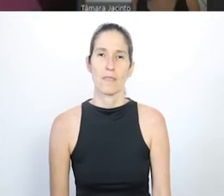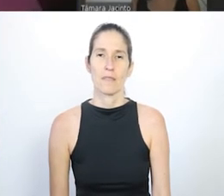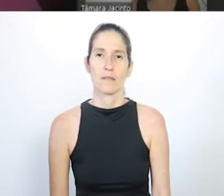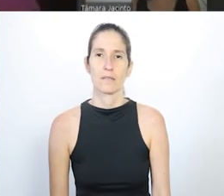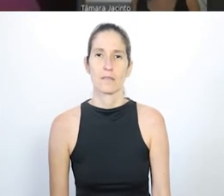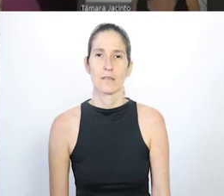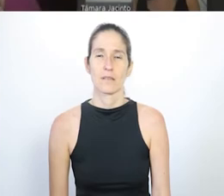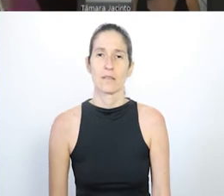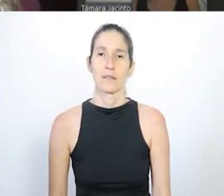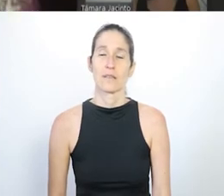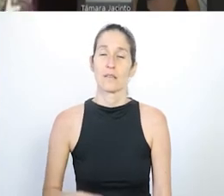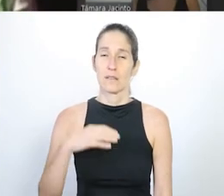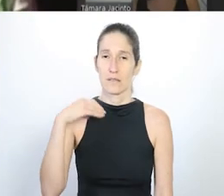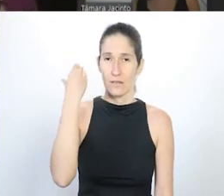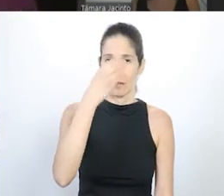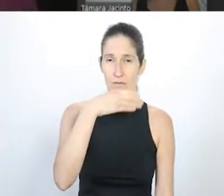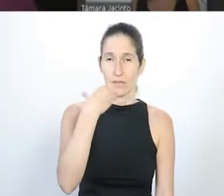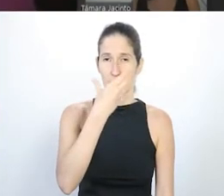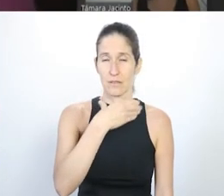uma letra